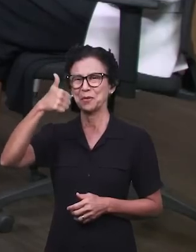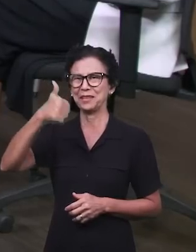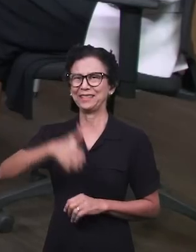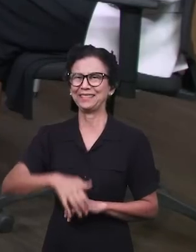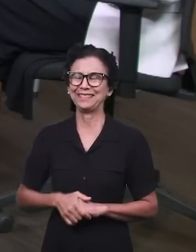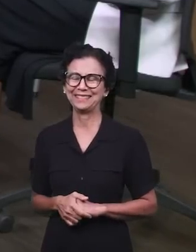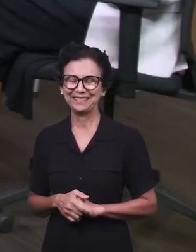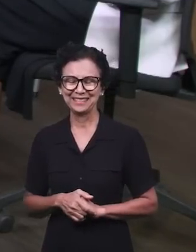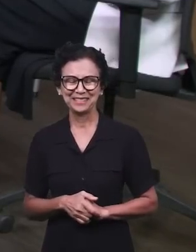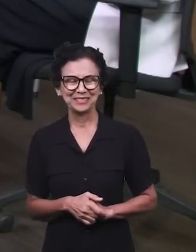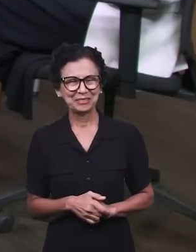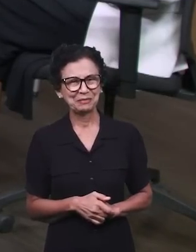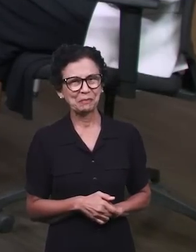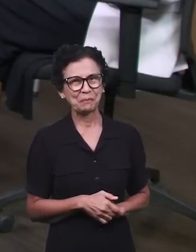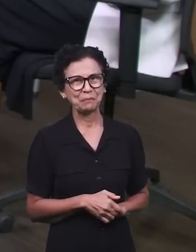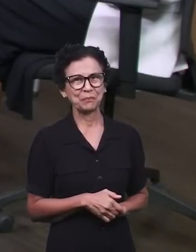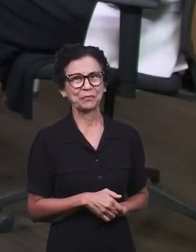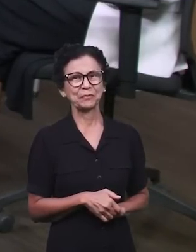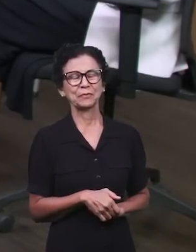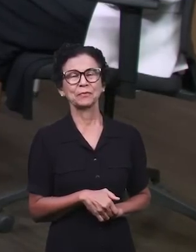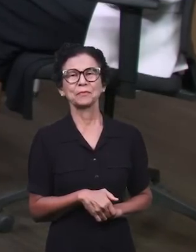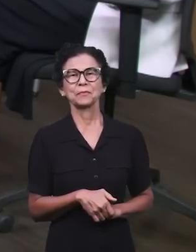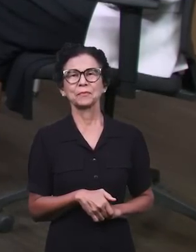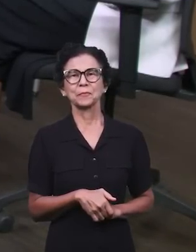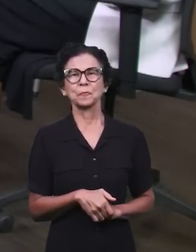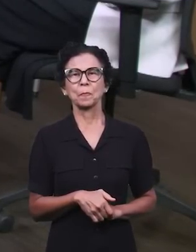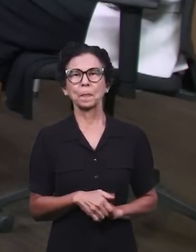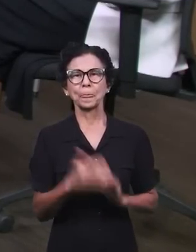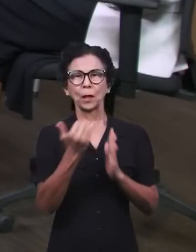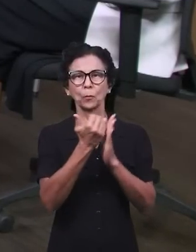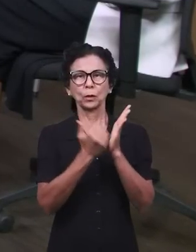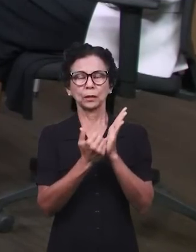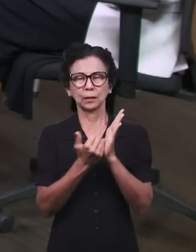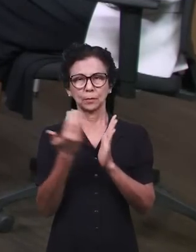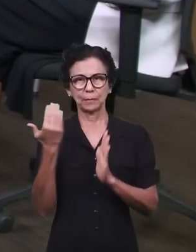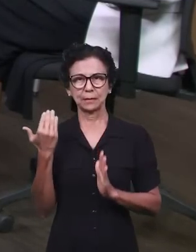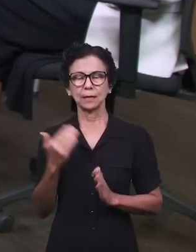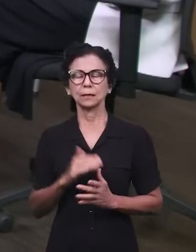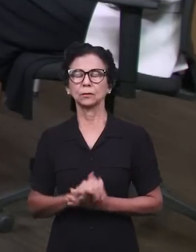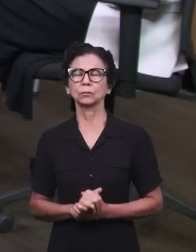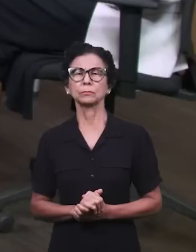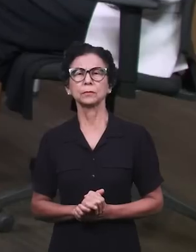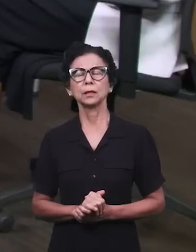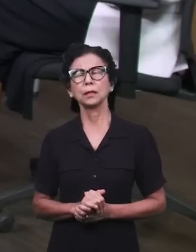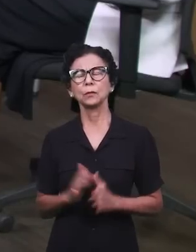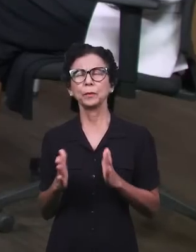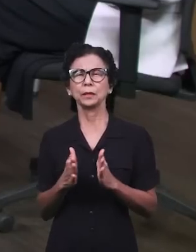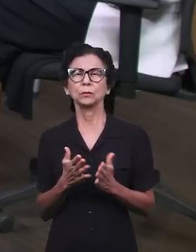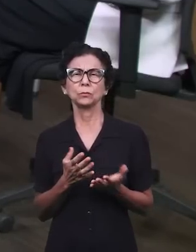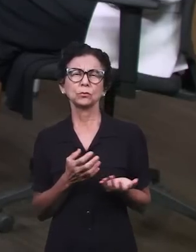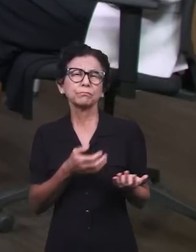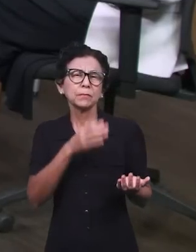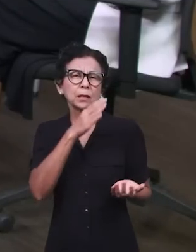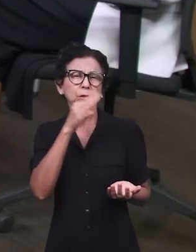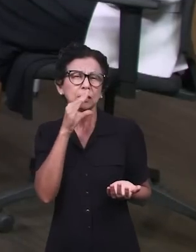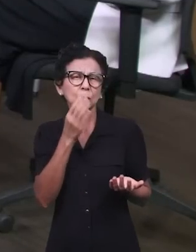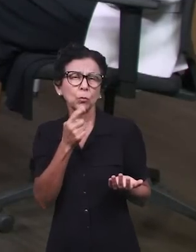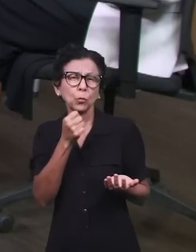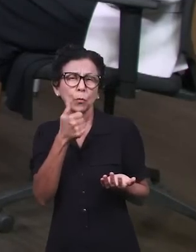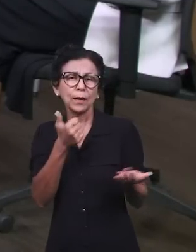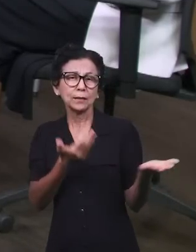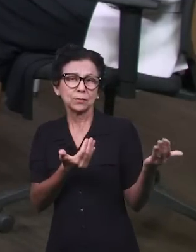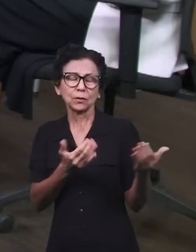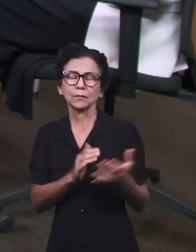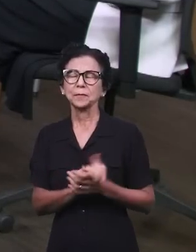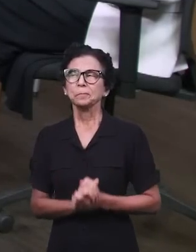mas eu já disse aqui numa edição anterior, mas que eu gosto muito de lembrar, ainda de adolescente para jovem, eu me lembro de um pastor